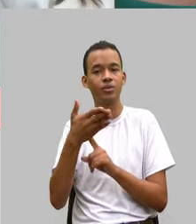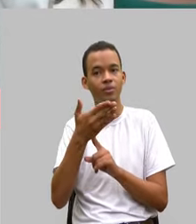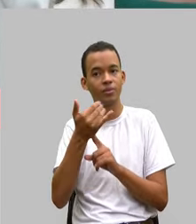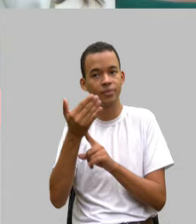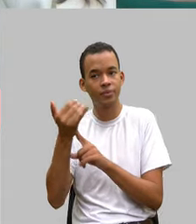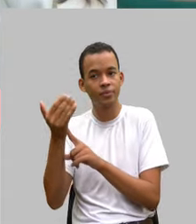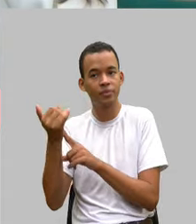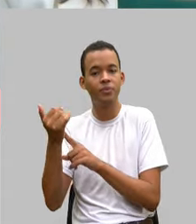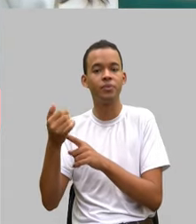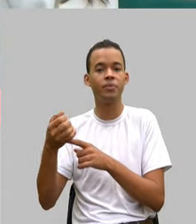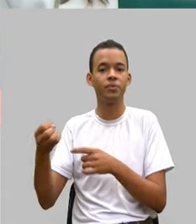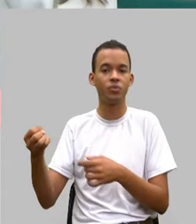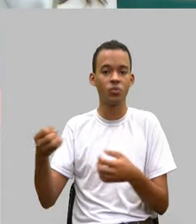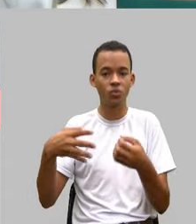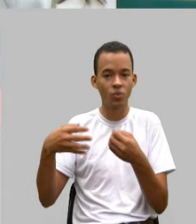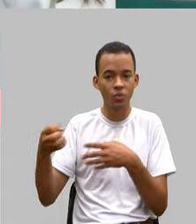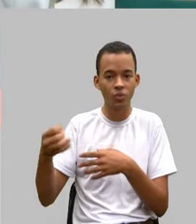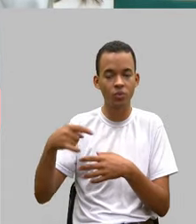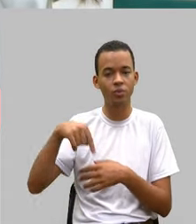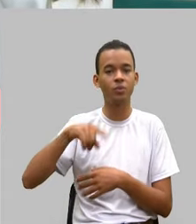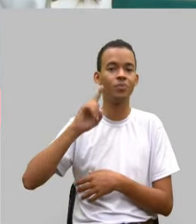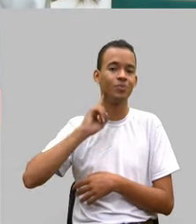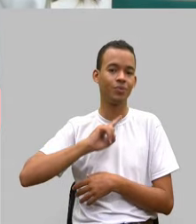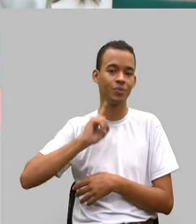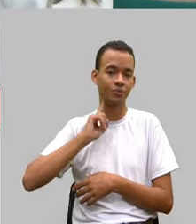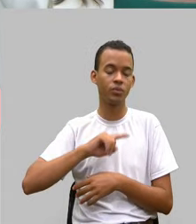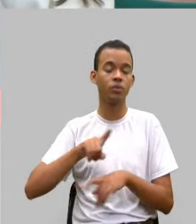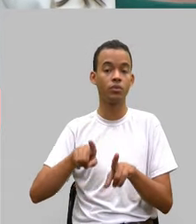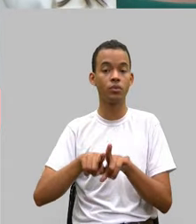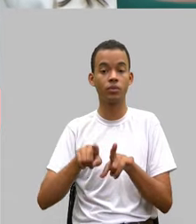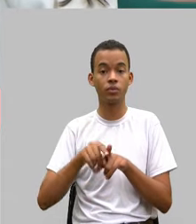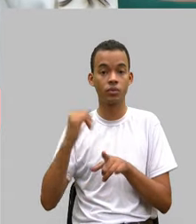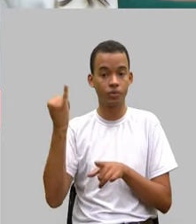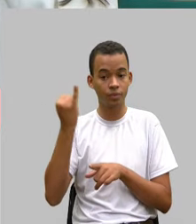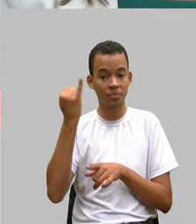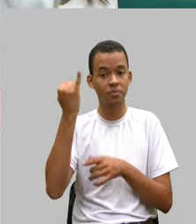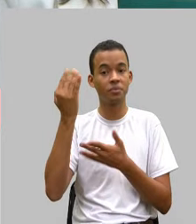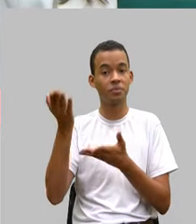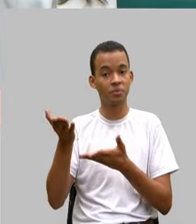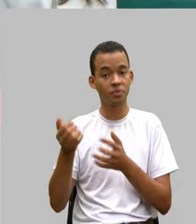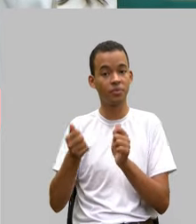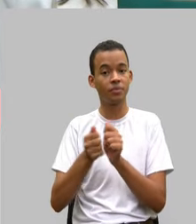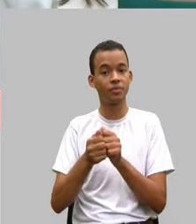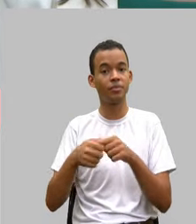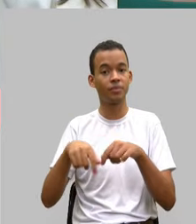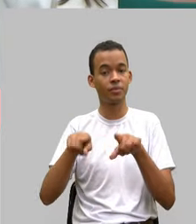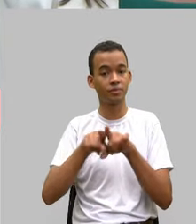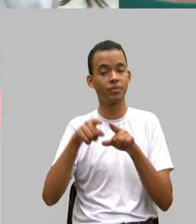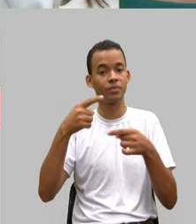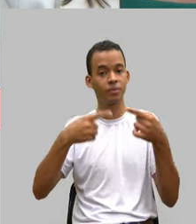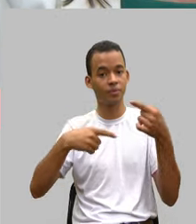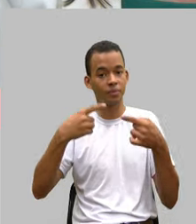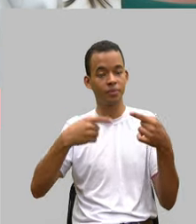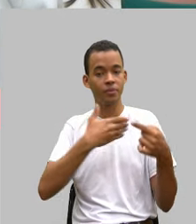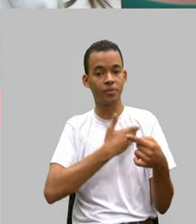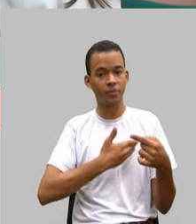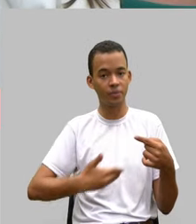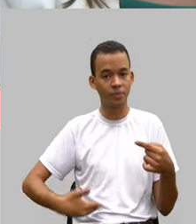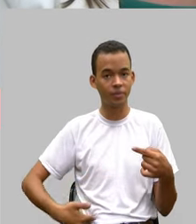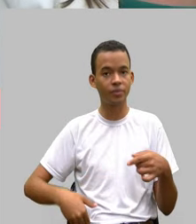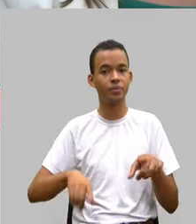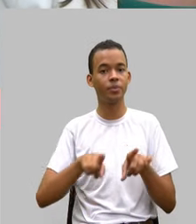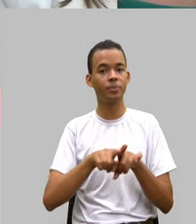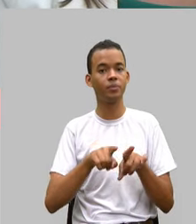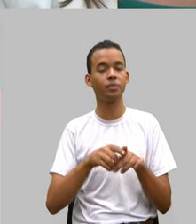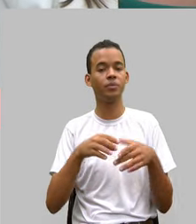extremamente importante estar participando né Desse debate público comentar o deputado Roberto Andrade coautor do